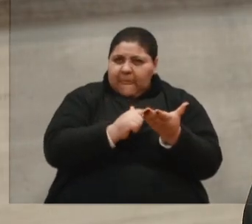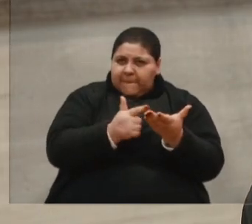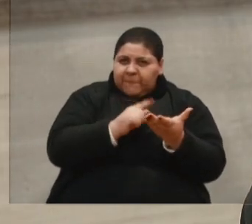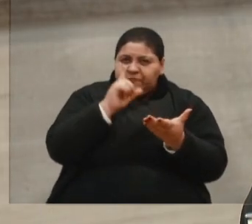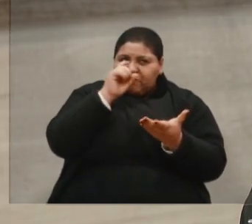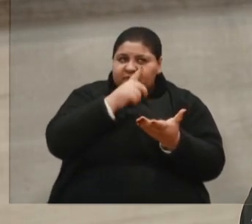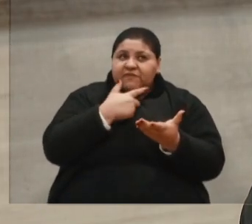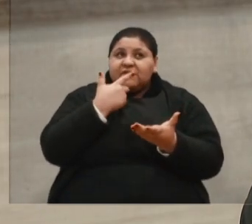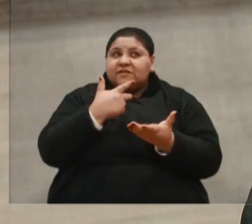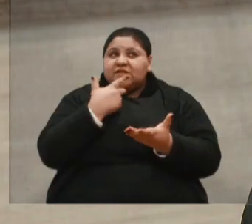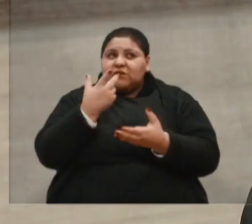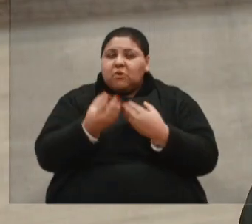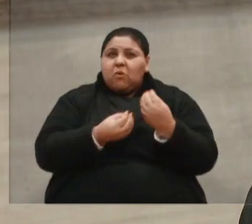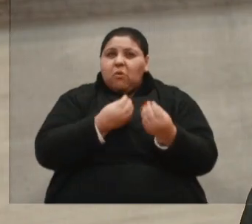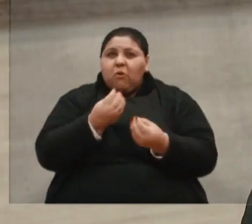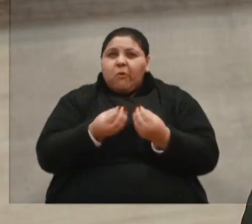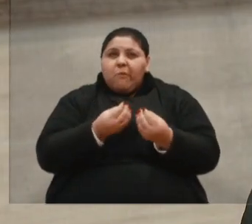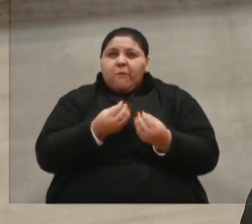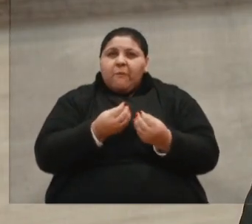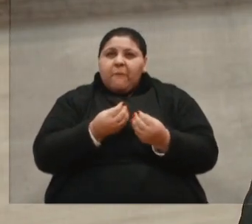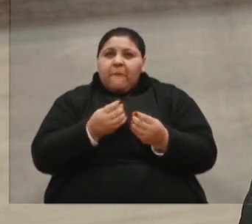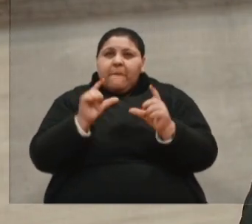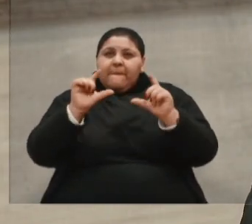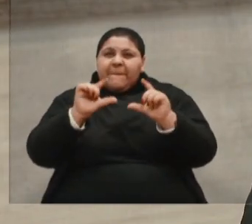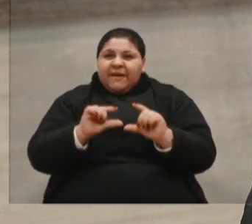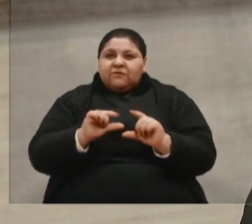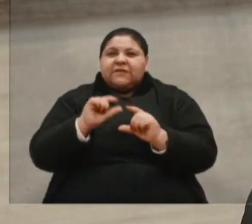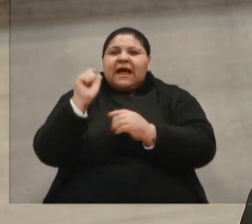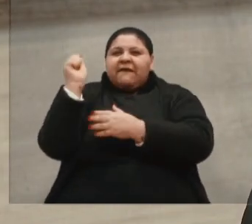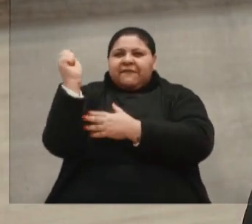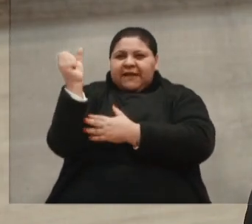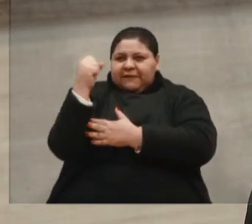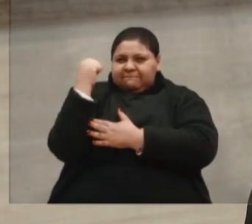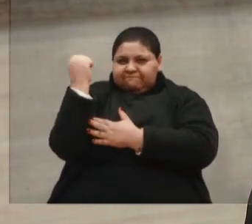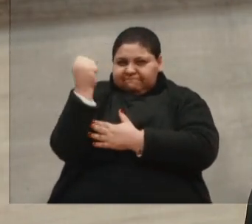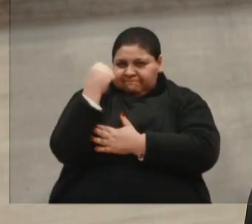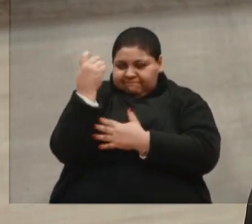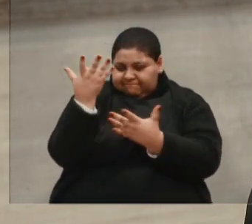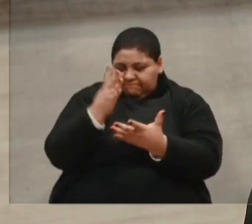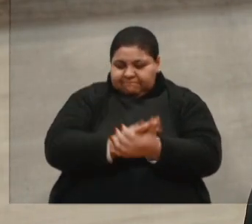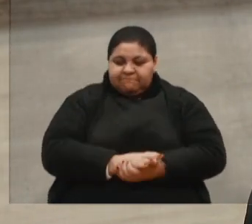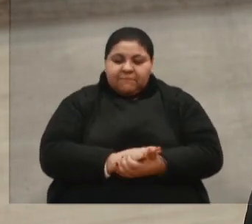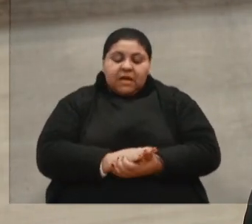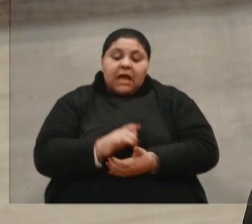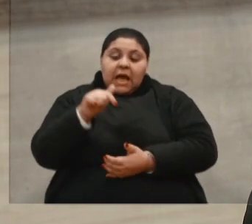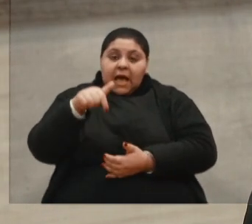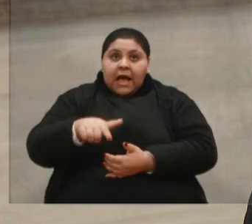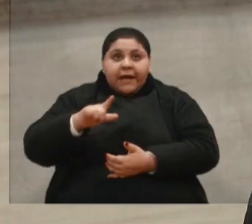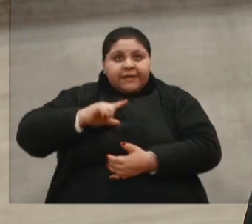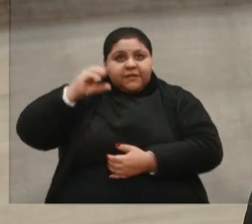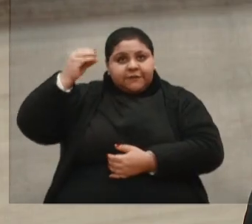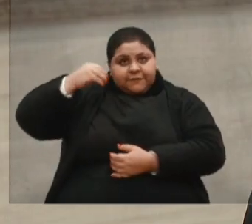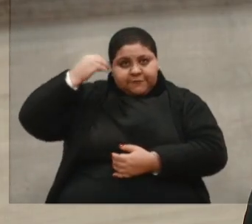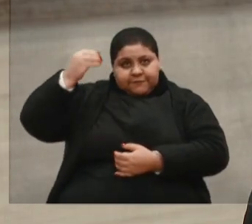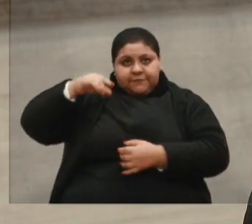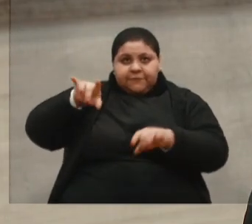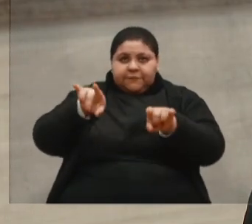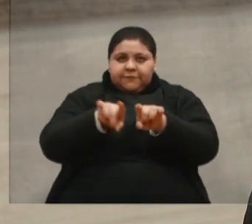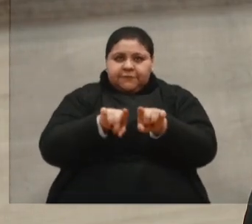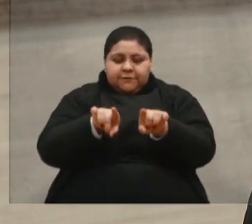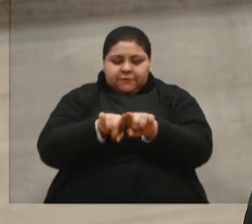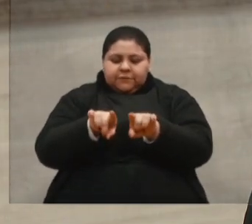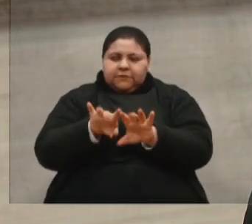livro, até difícil dizer como atenuante, Uhum. mas nós tivemos aqui, por um acaso,